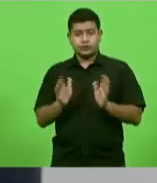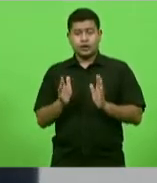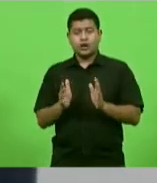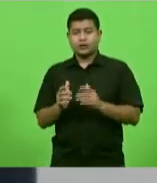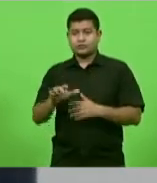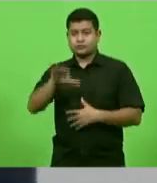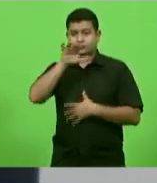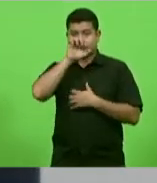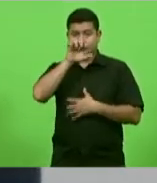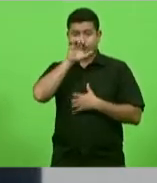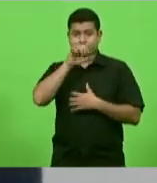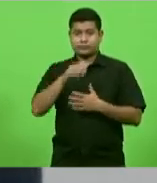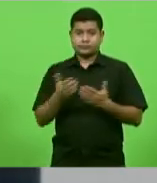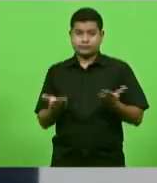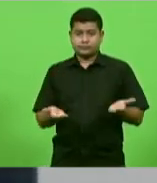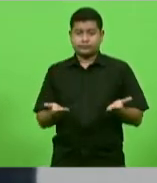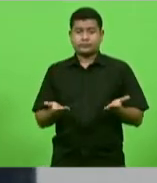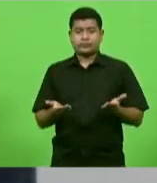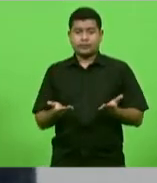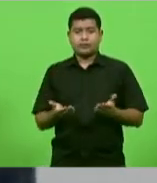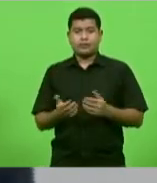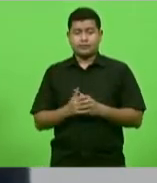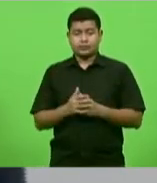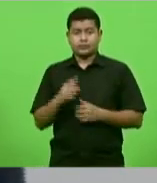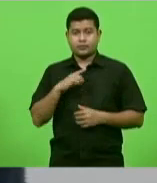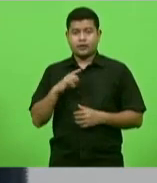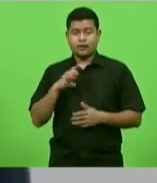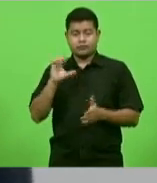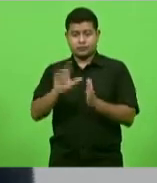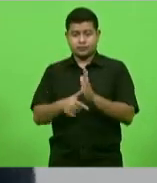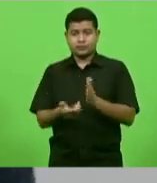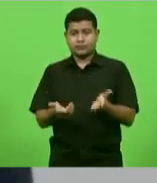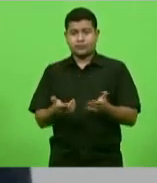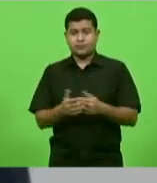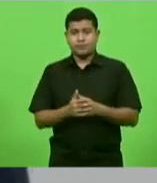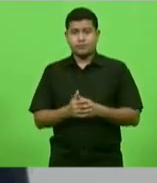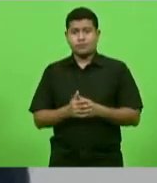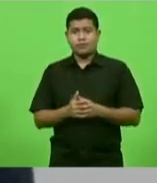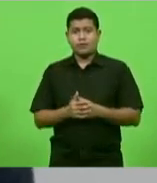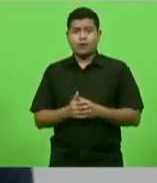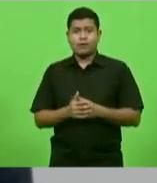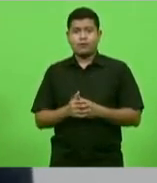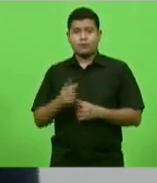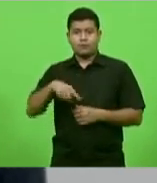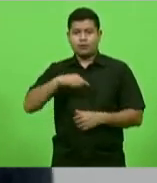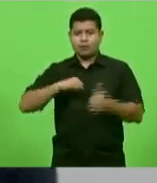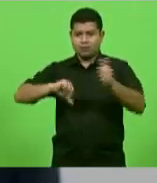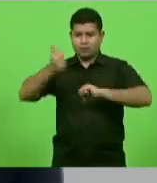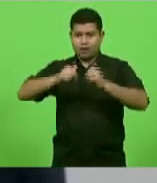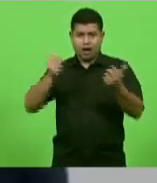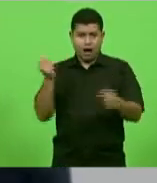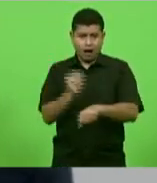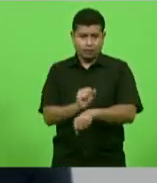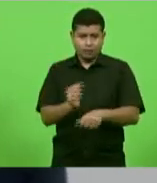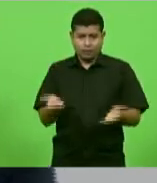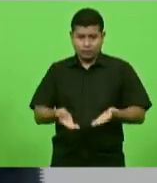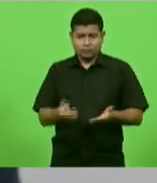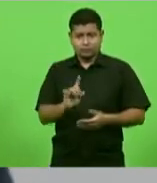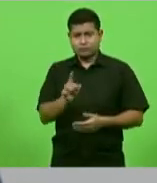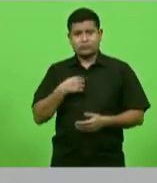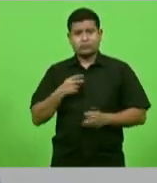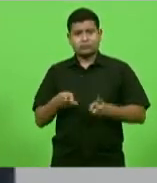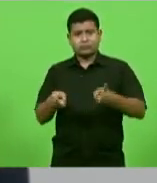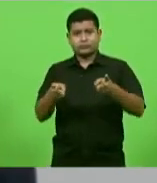respiradores. Coincidência ou não, se sucederam. E não se para a análise por aqui, senhores.